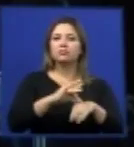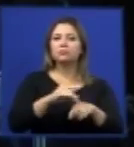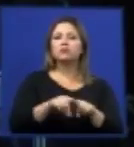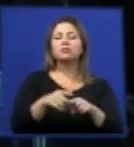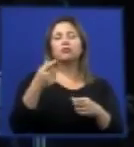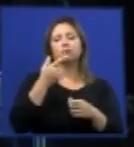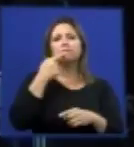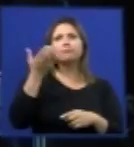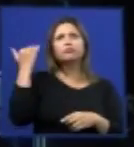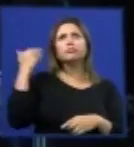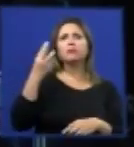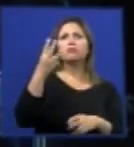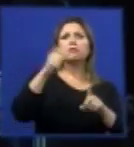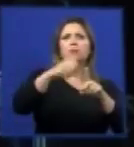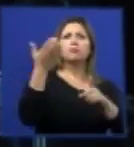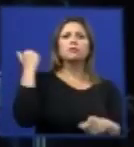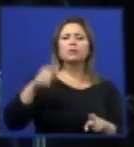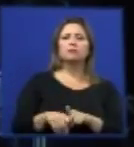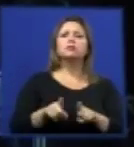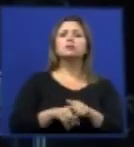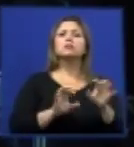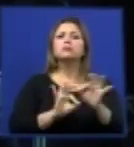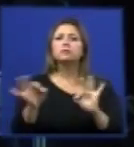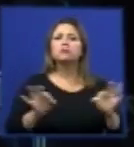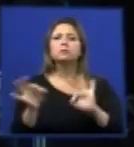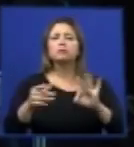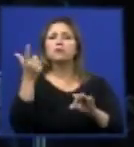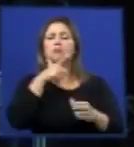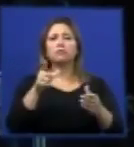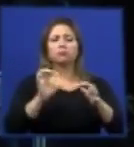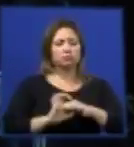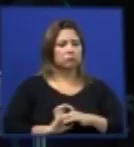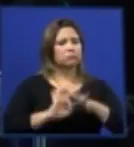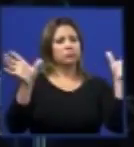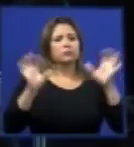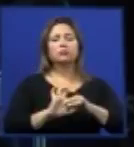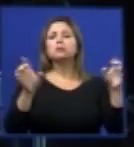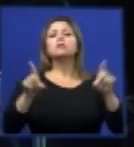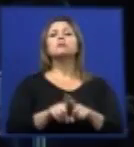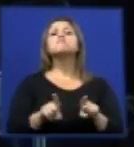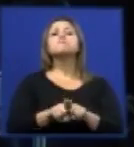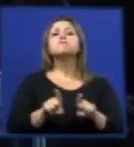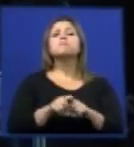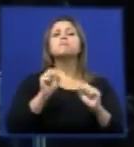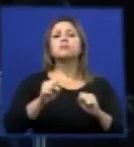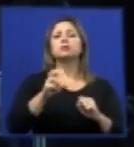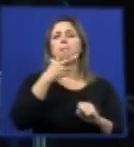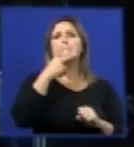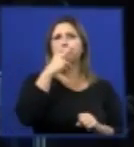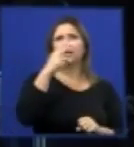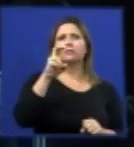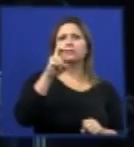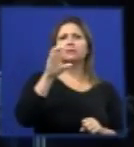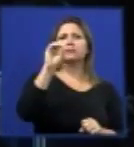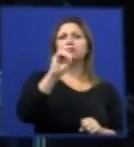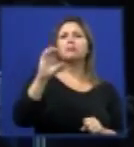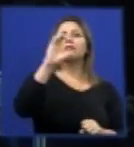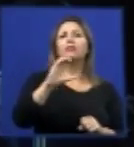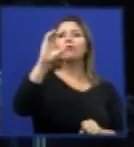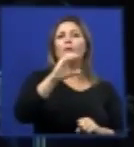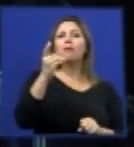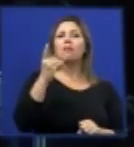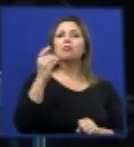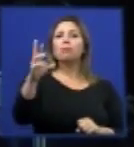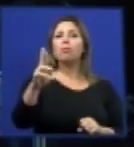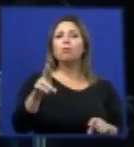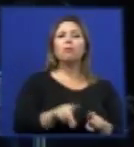90 dias em que 75 licenças foram emitidas a preços abaixo de 50 centavos dó e em três